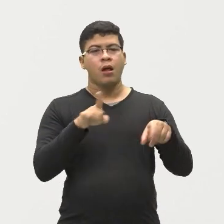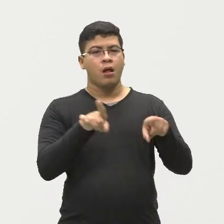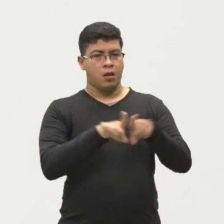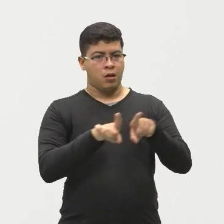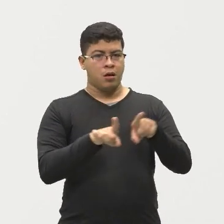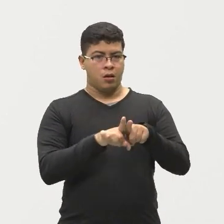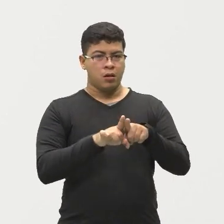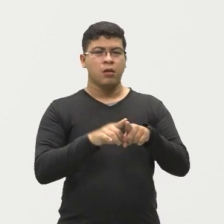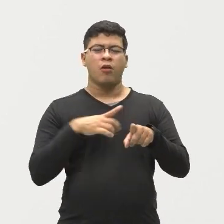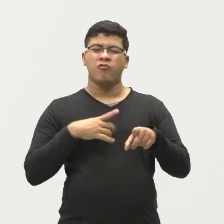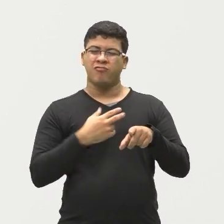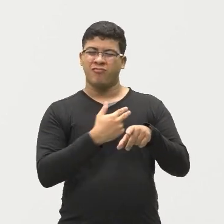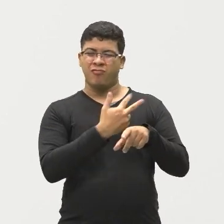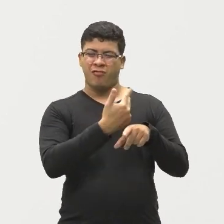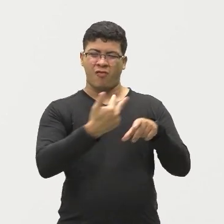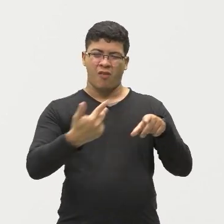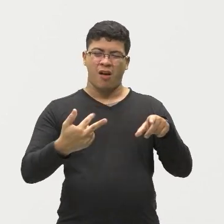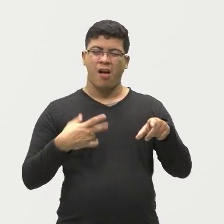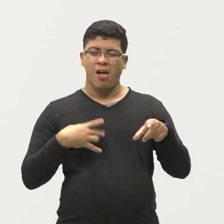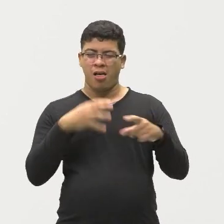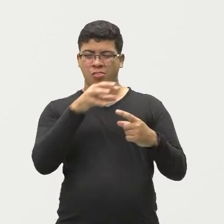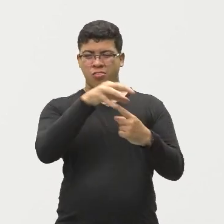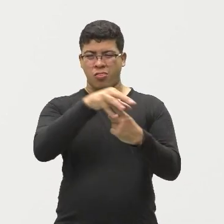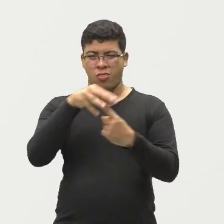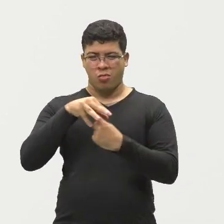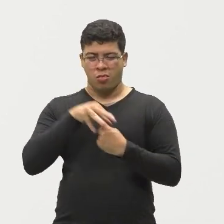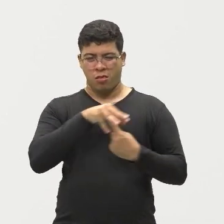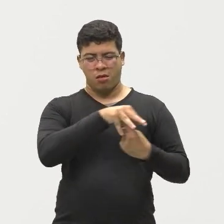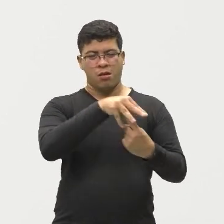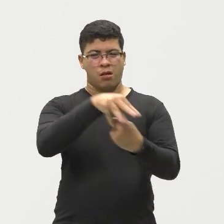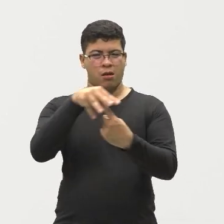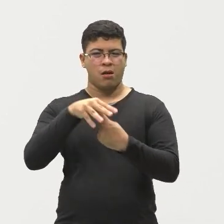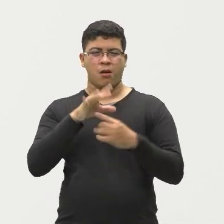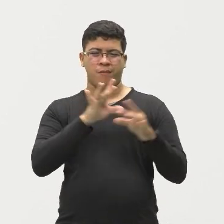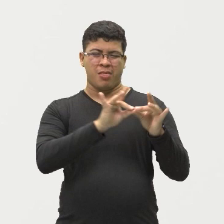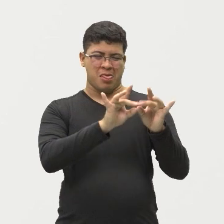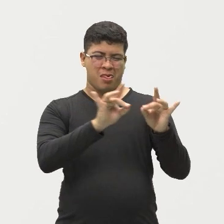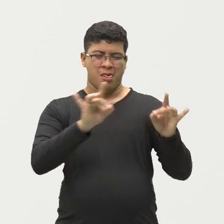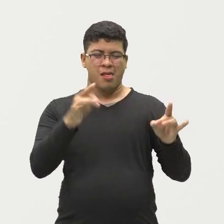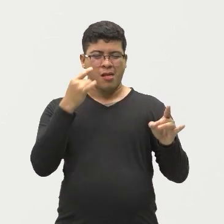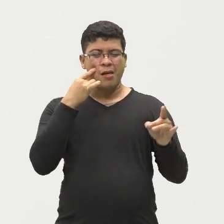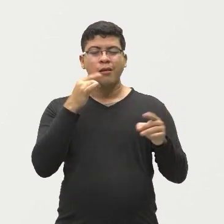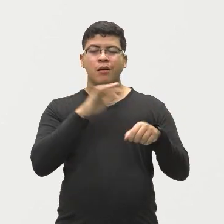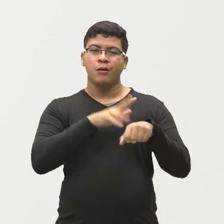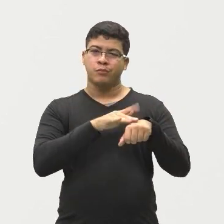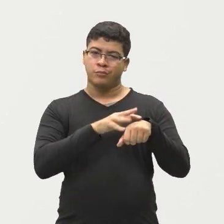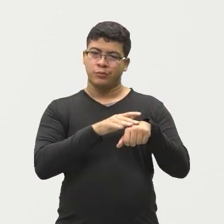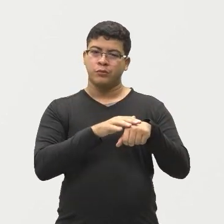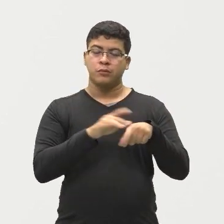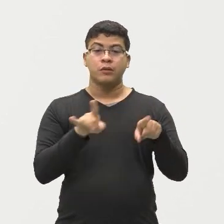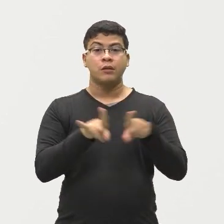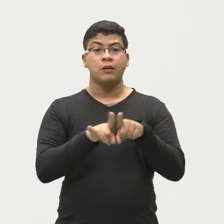com fungos, né? Então, o fungos vai ocasionar ali danos, alguns sintomas. E as